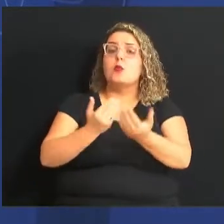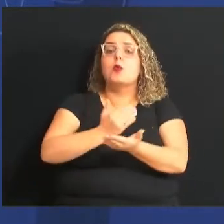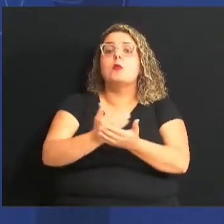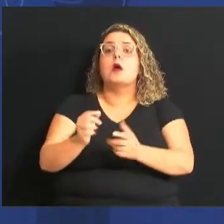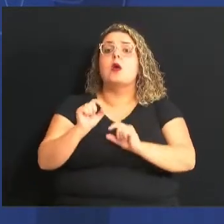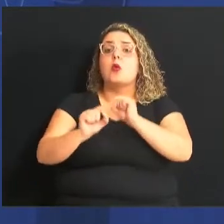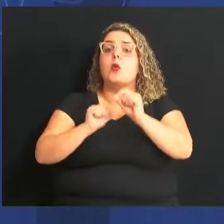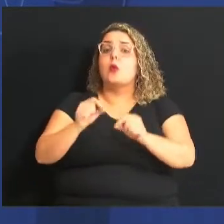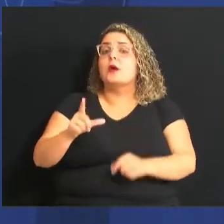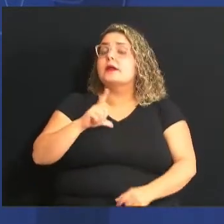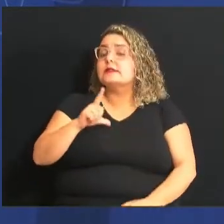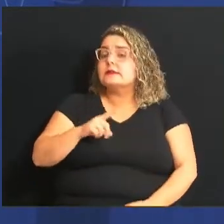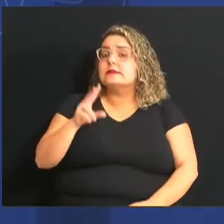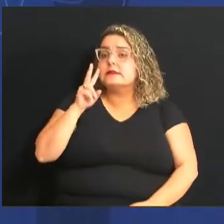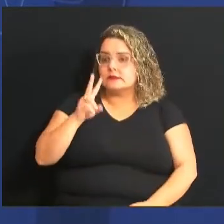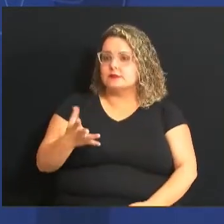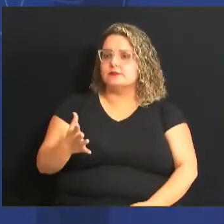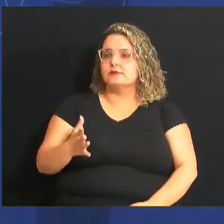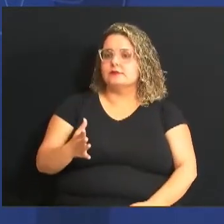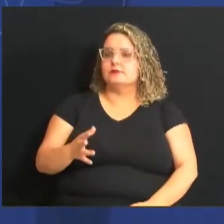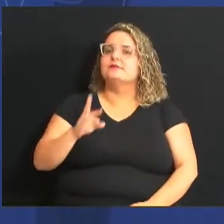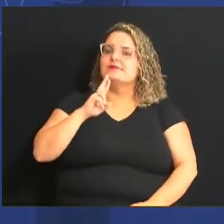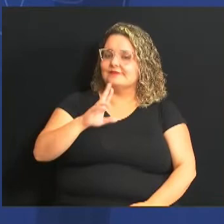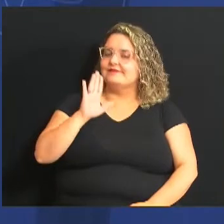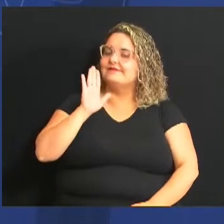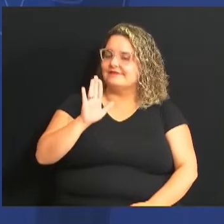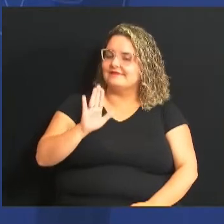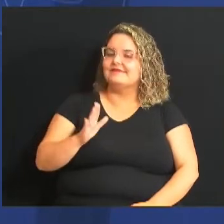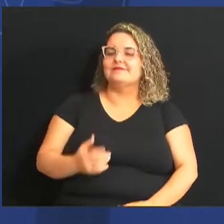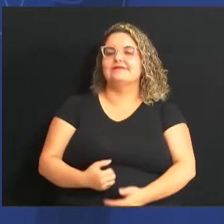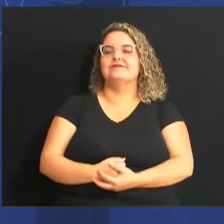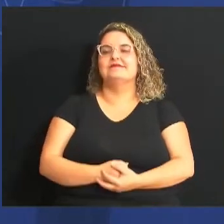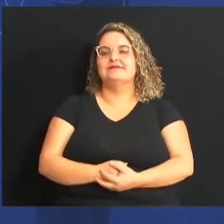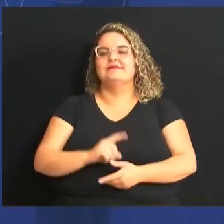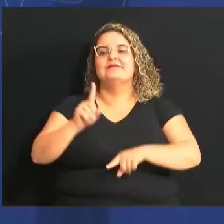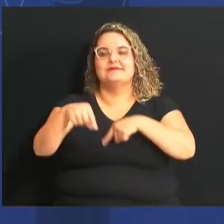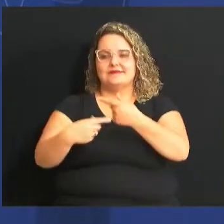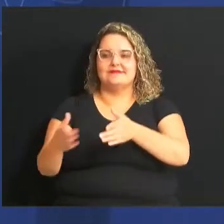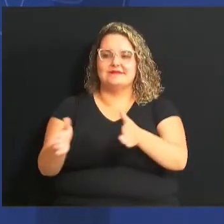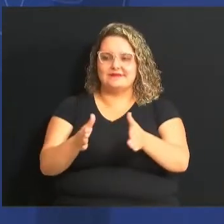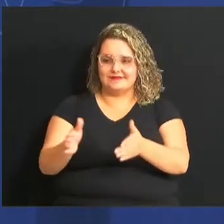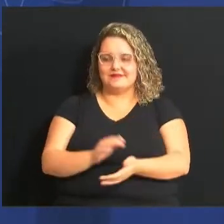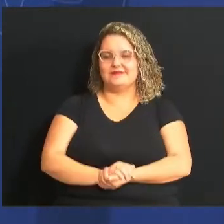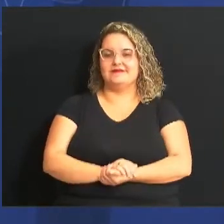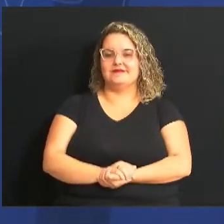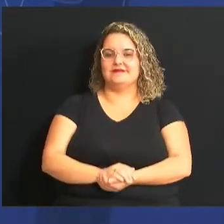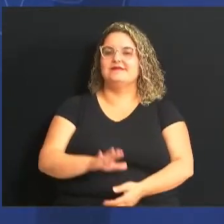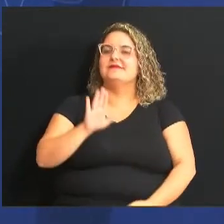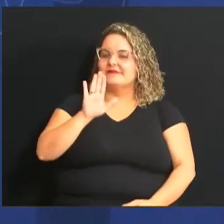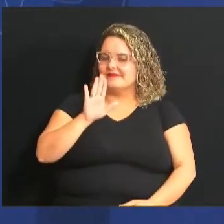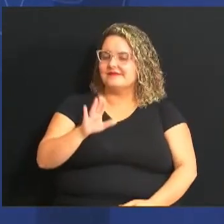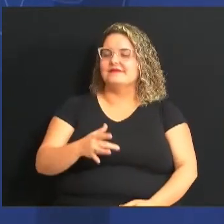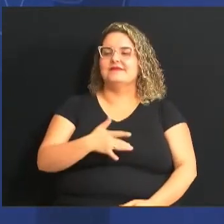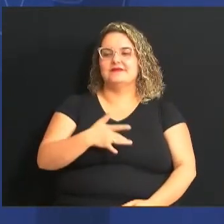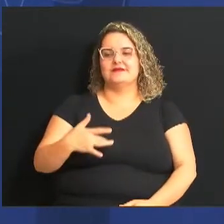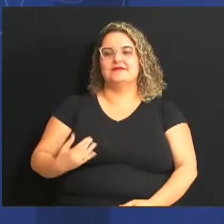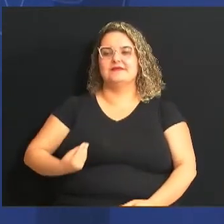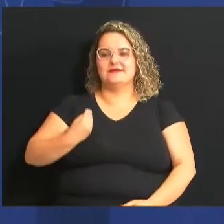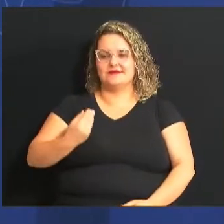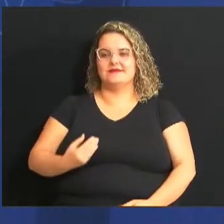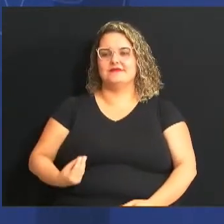ela tem que ver? A gente te responde tudo isso e muito mais no próximo bloco. Então não saia daí, o Saúde à Vida está ao vivo aqui